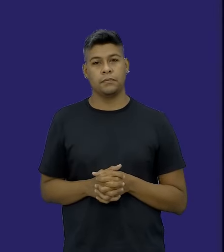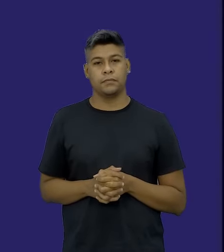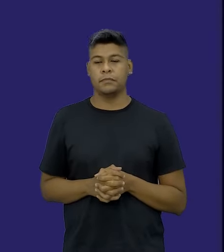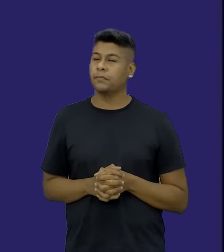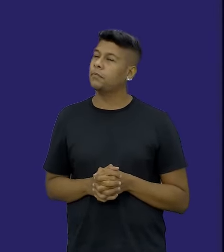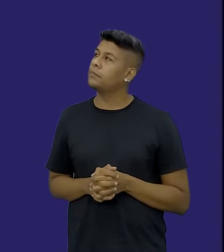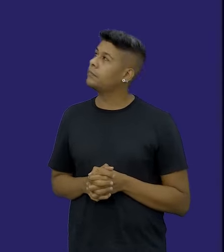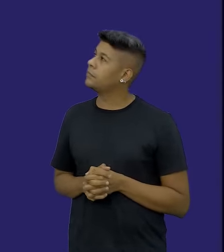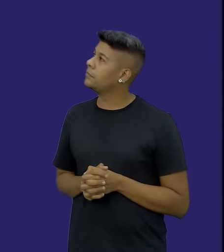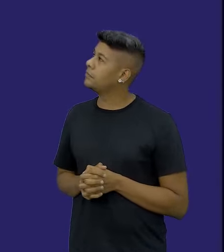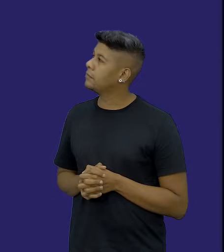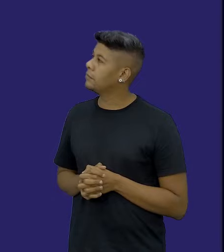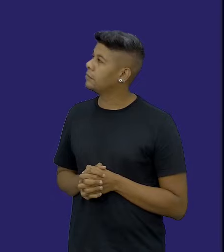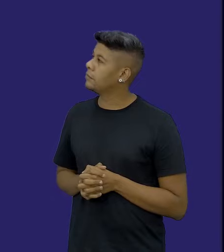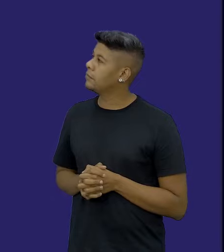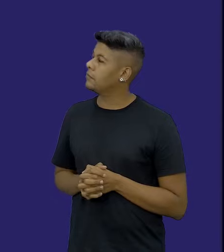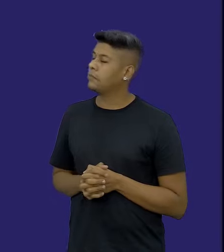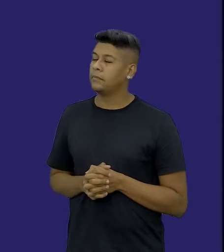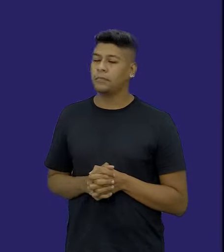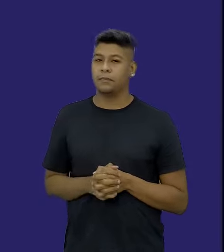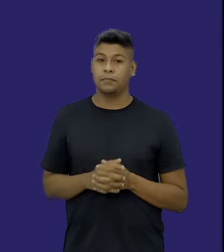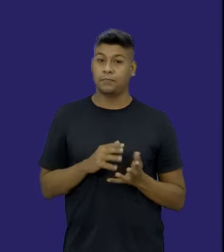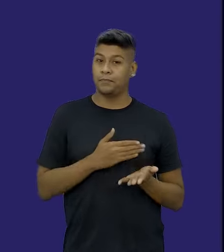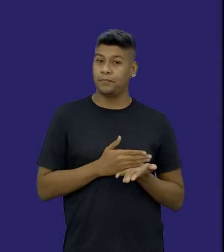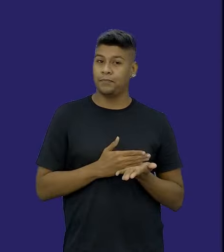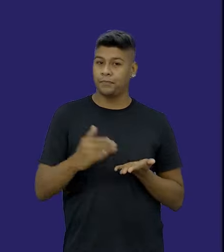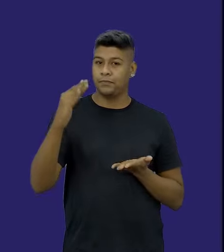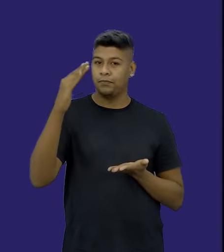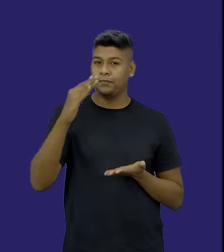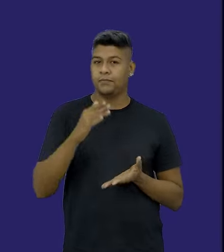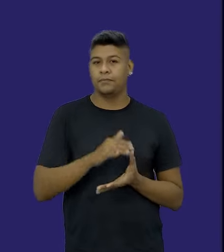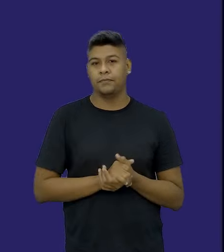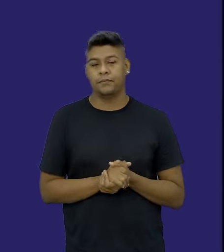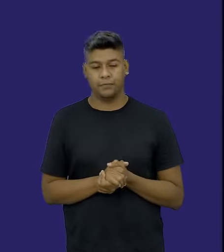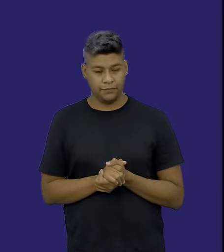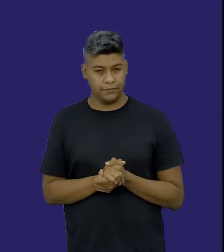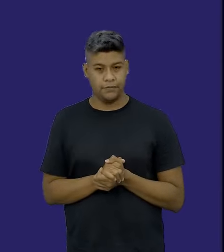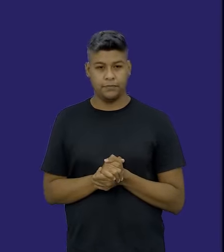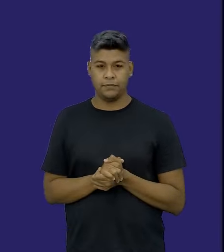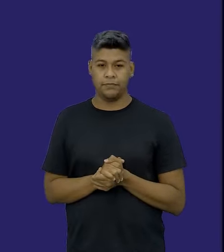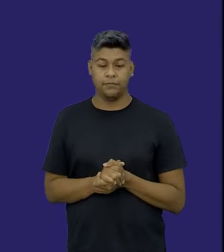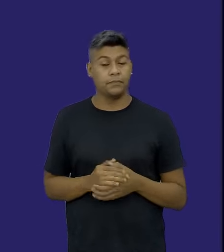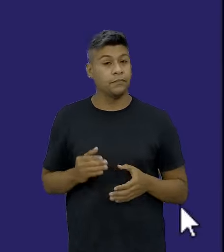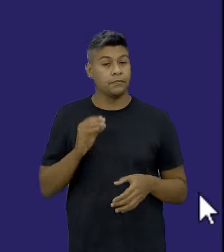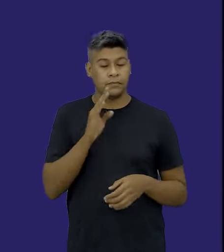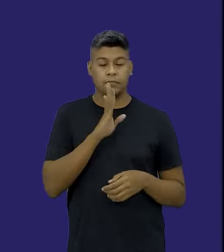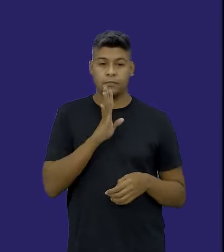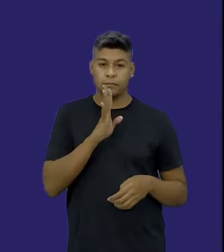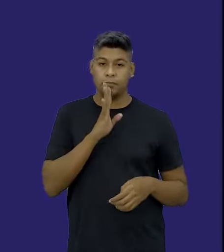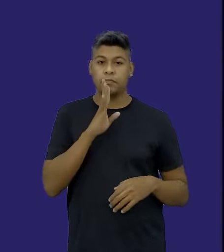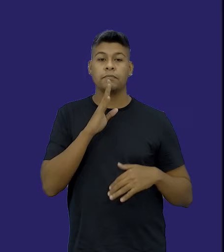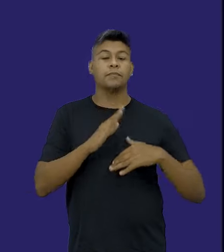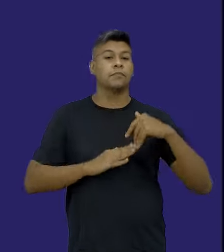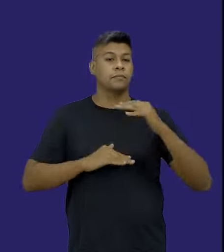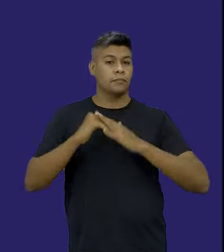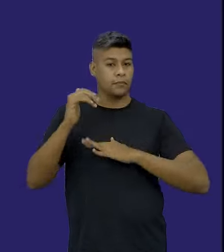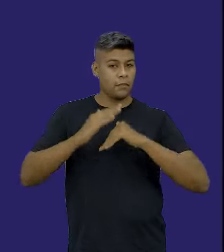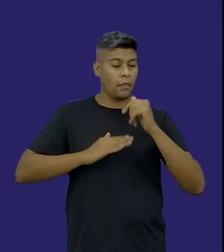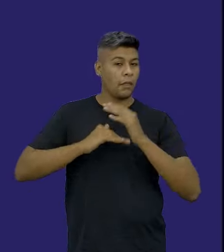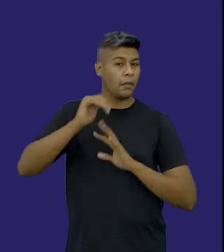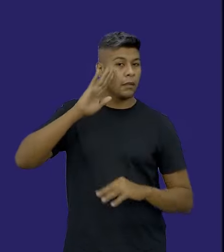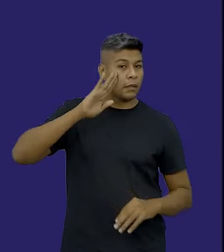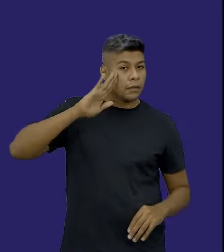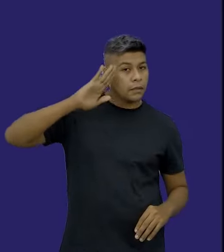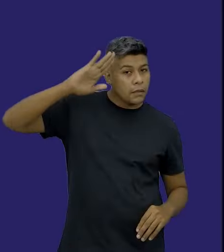Vamos, então, dar início ao nosso primeiro momento da agenda. Tá? Aqui conheceremos as habilidades essenciais